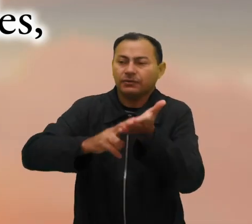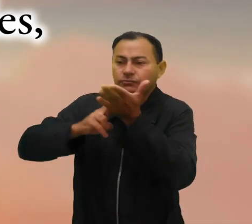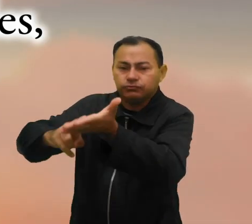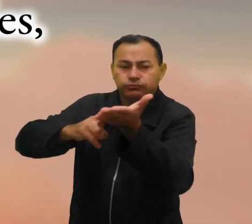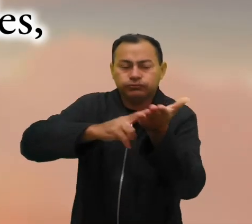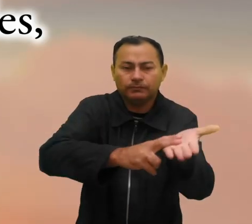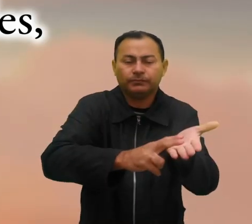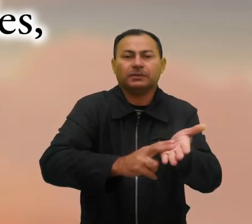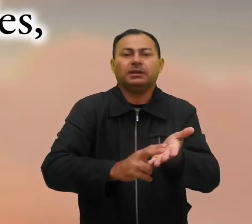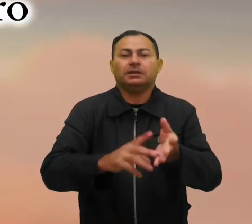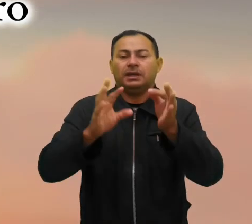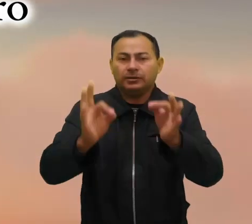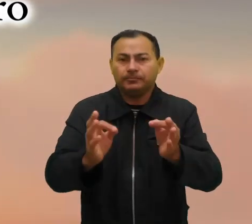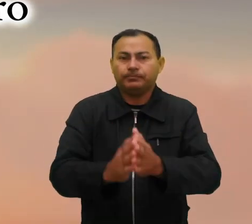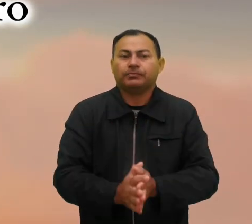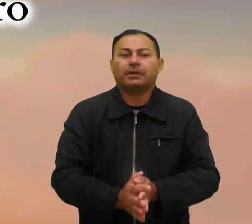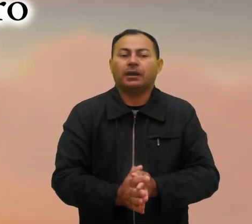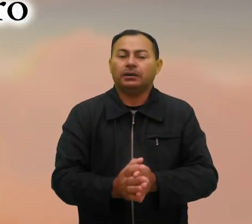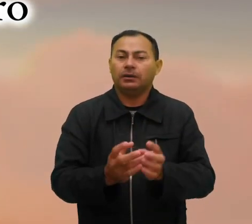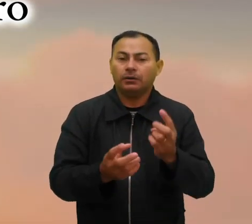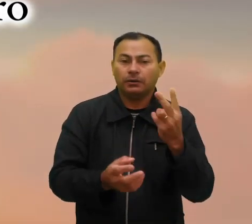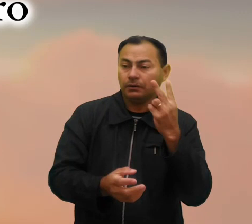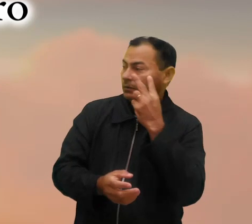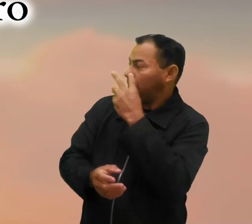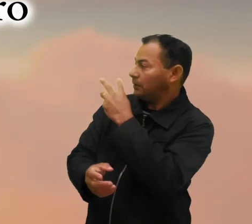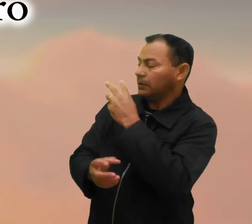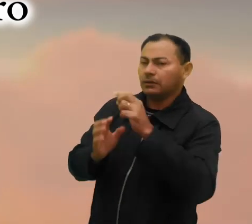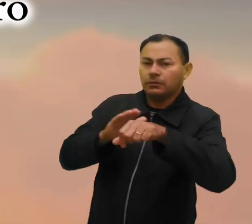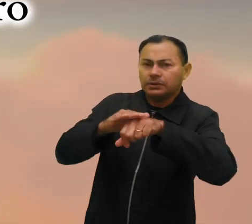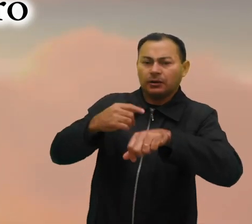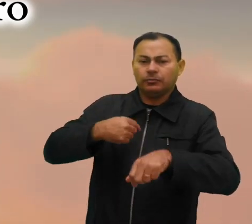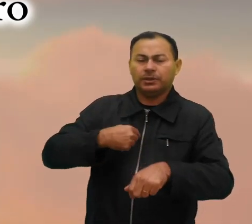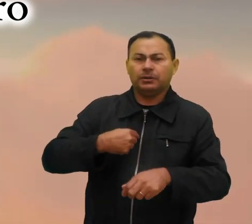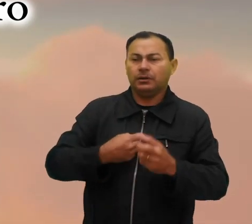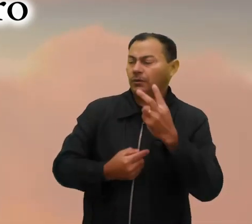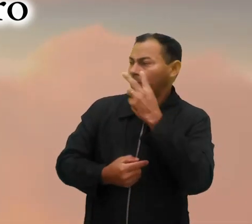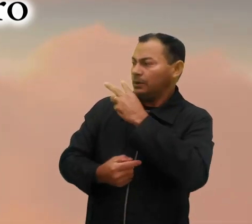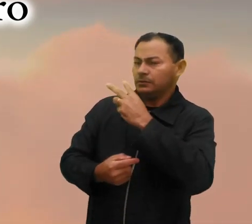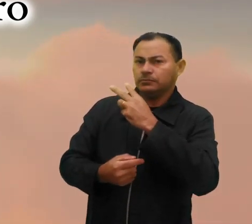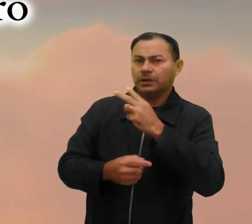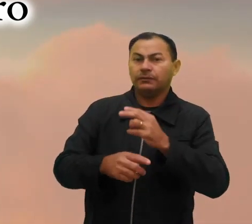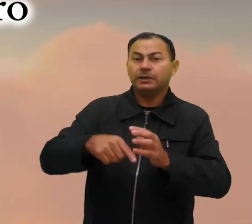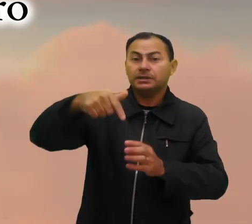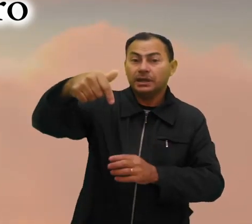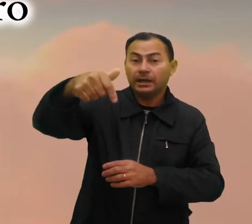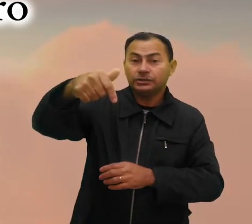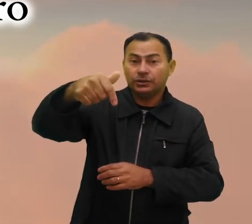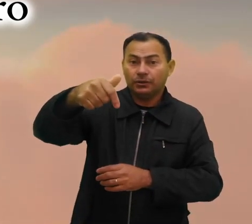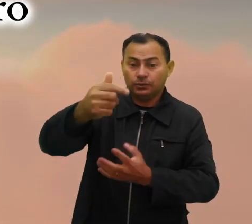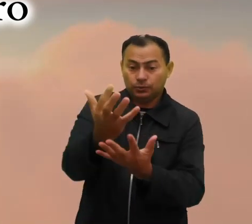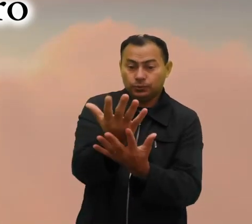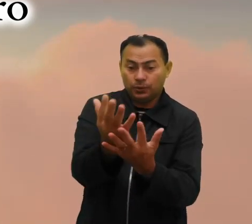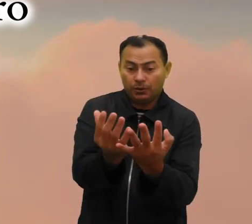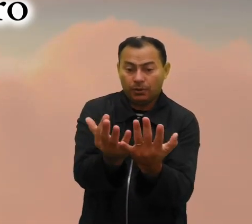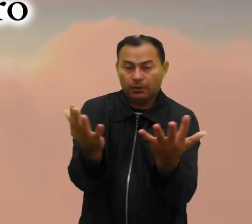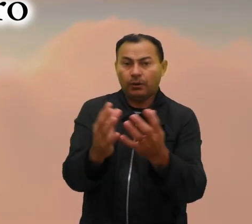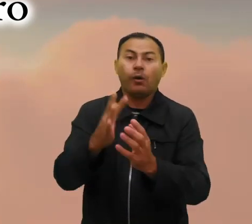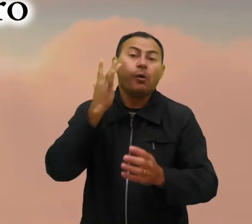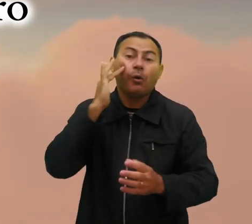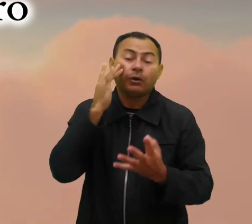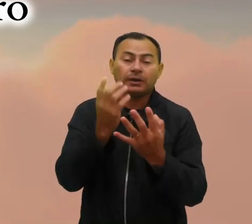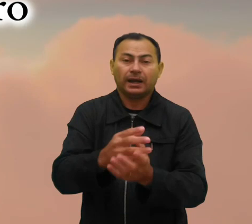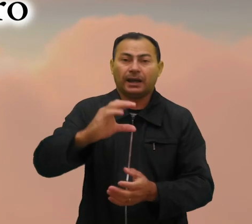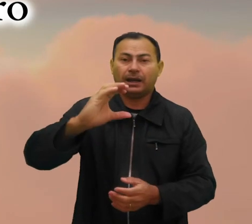e Laodiceia. Voltei-me para ver quem falava comigo. Voltando-me, vi 7 candelabros de ouro, e entre